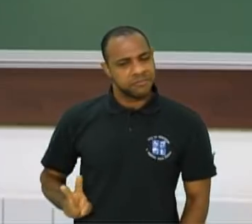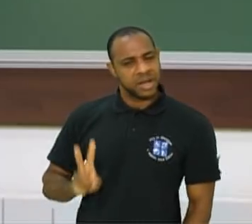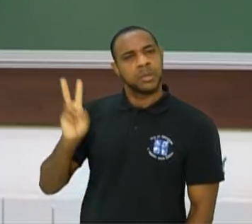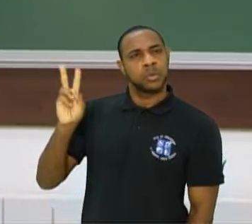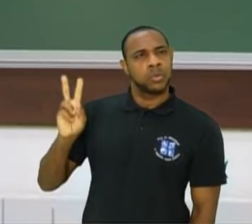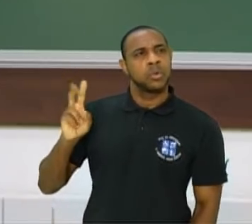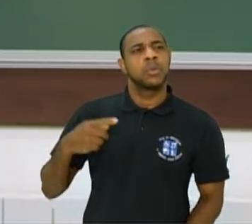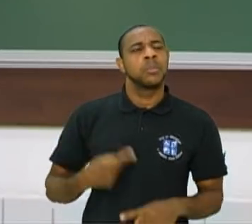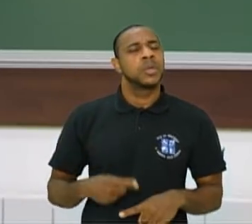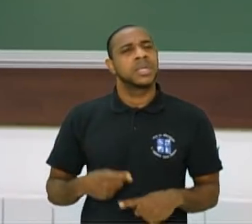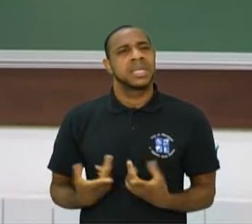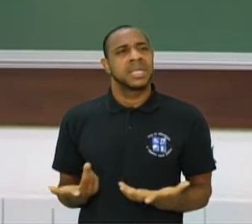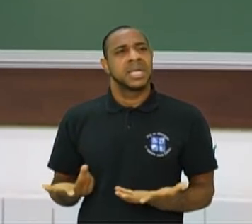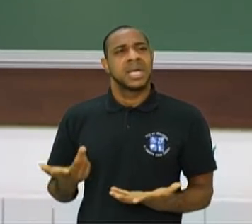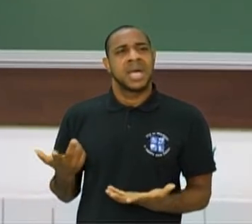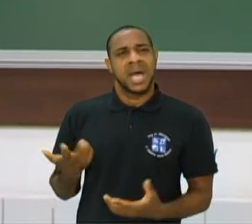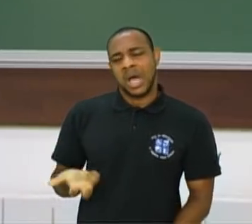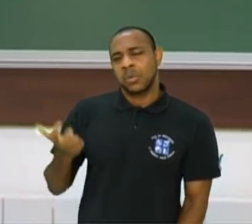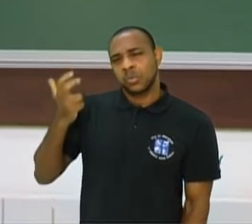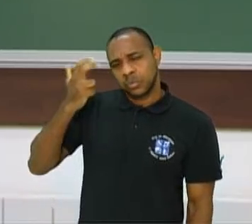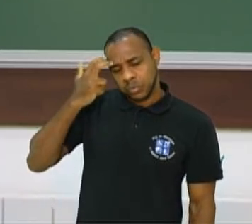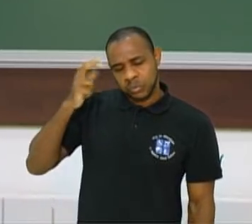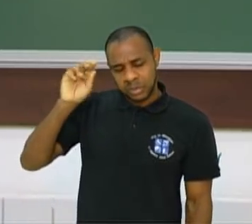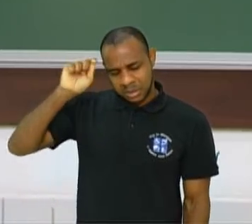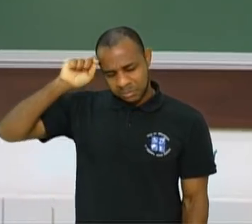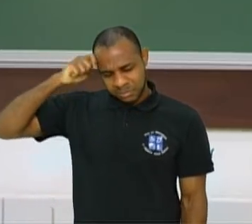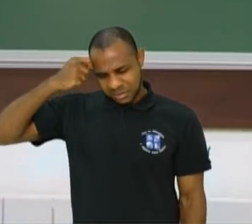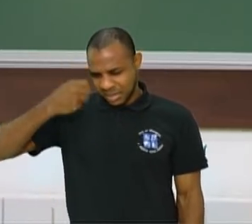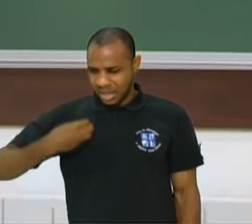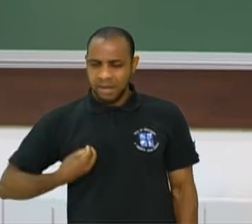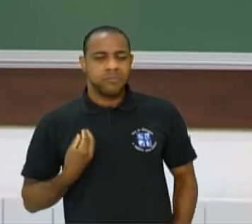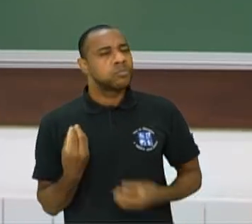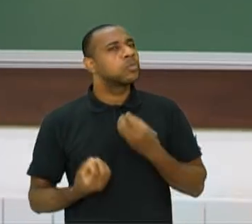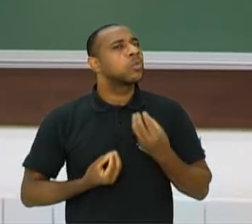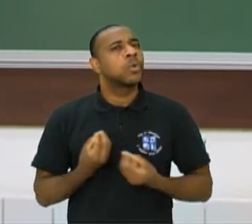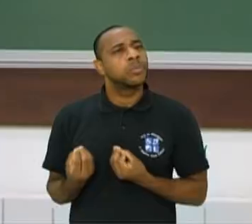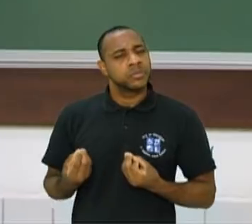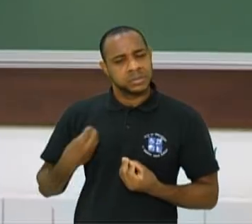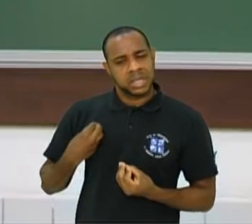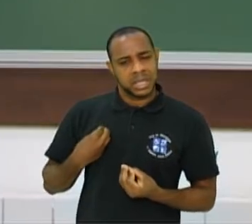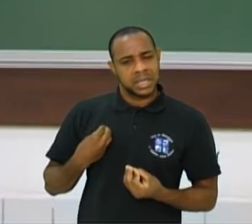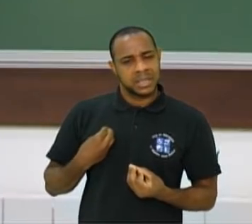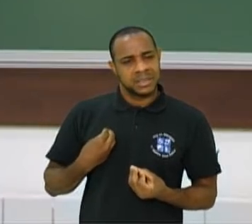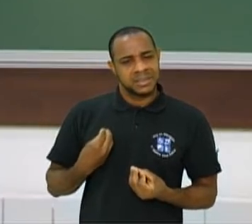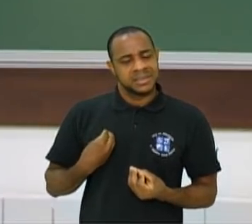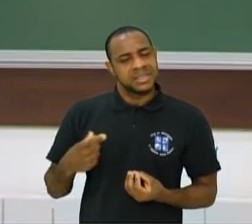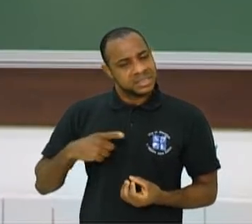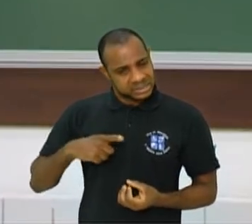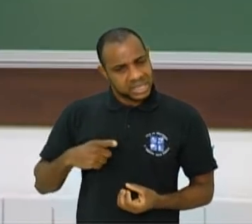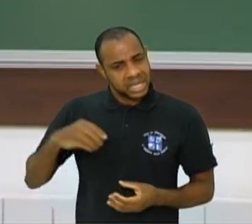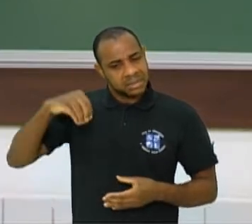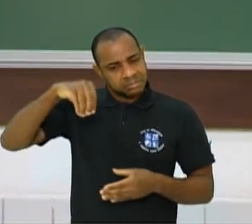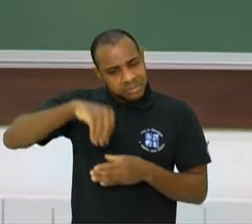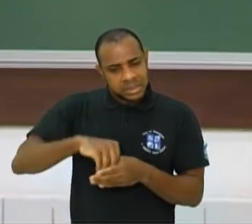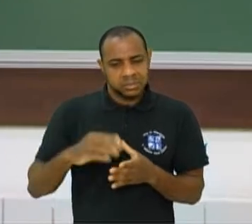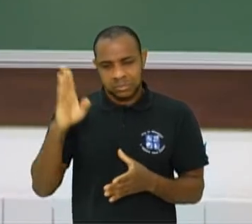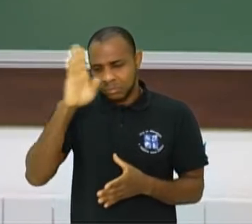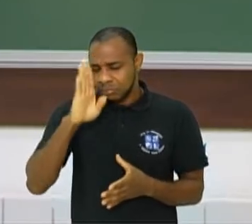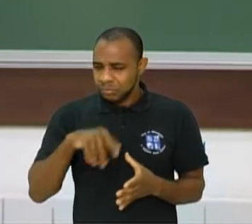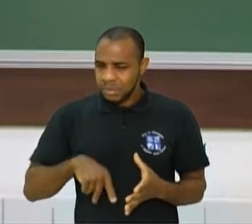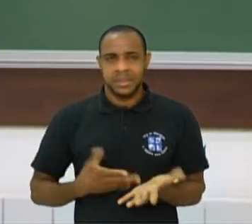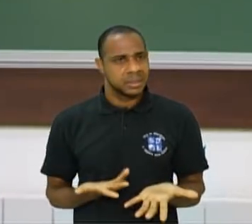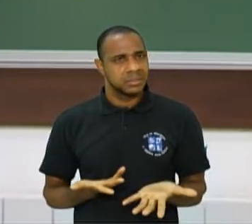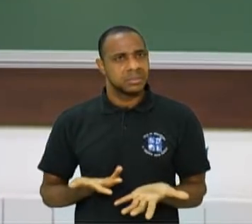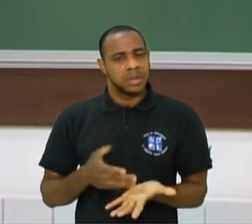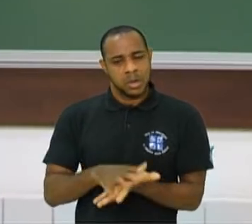a cultura afrodescendente, ela está em nós, né? A gente vê aí o nosso samba, é a criação no